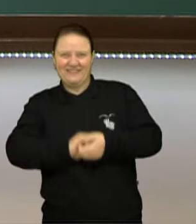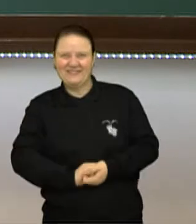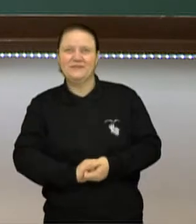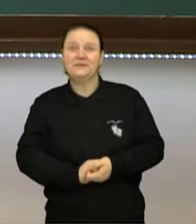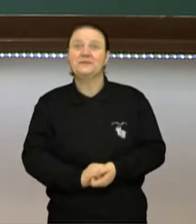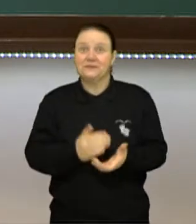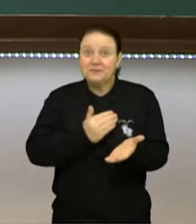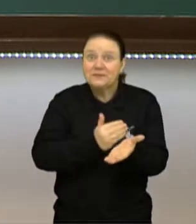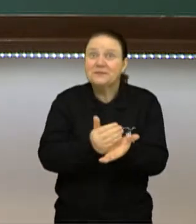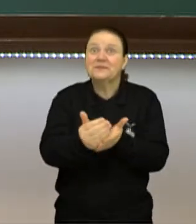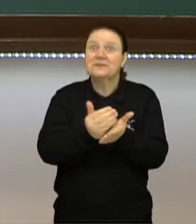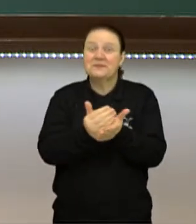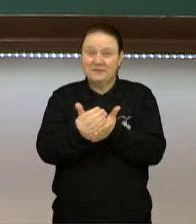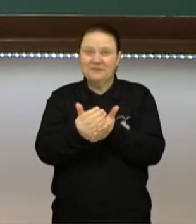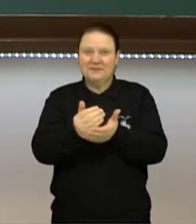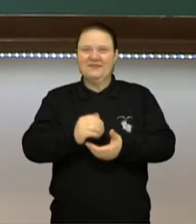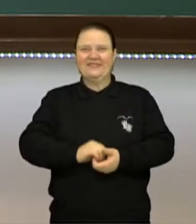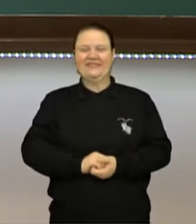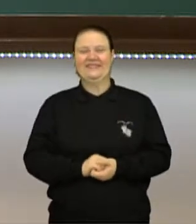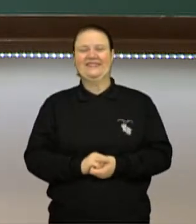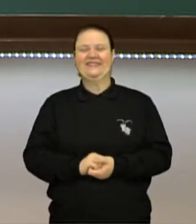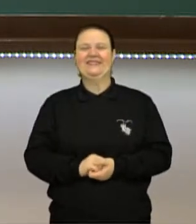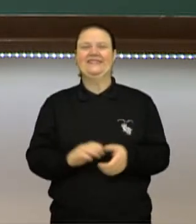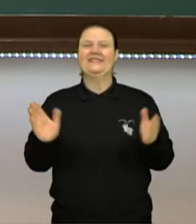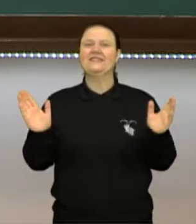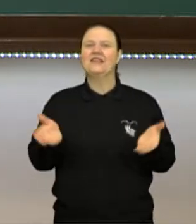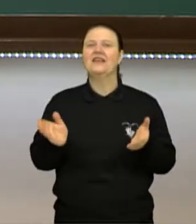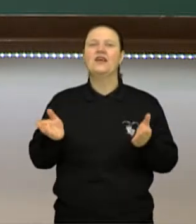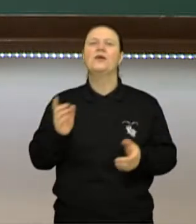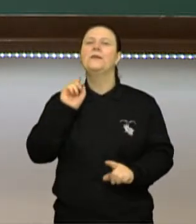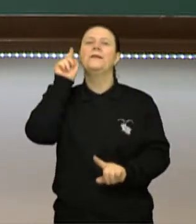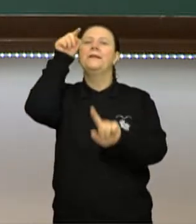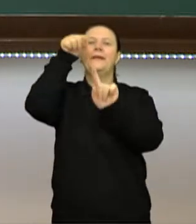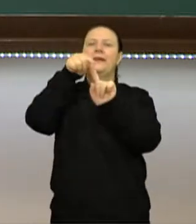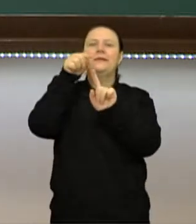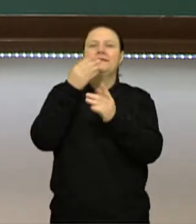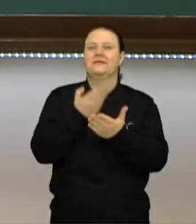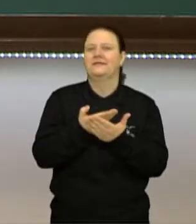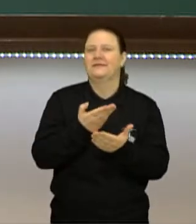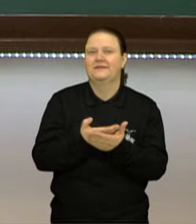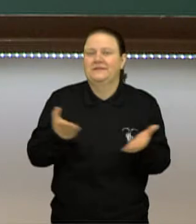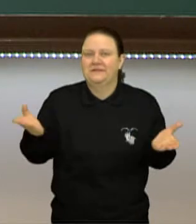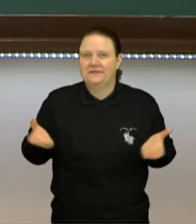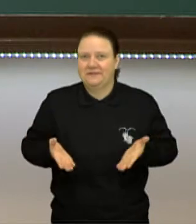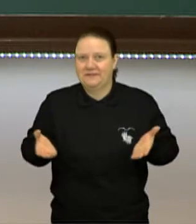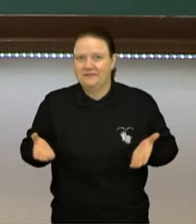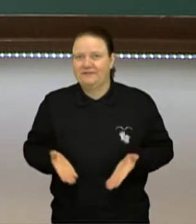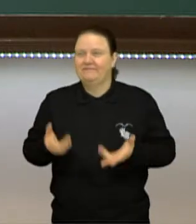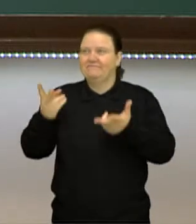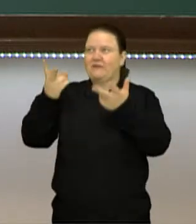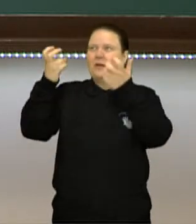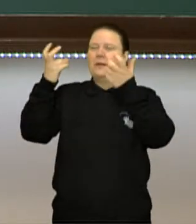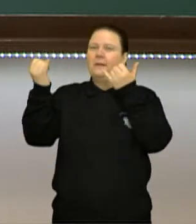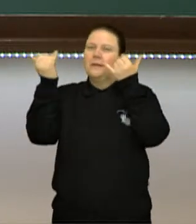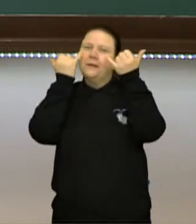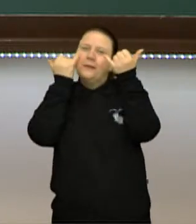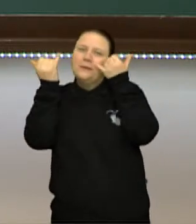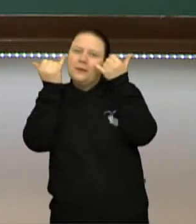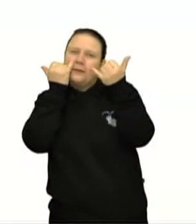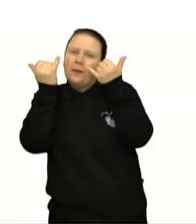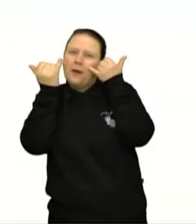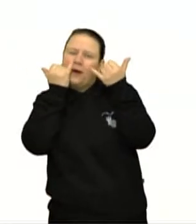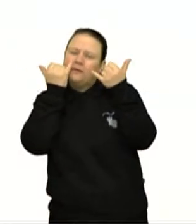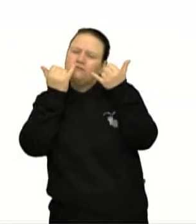vamos começar então? Aqui, quais são os objetivos da nossa aula? Identificar as informações